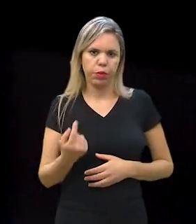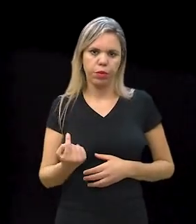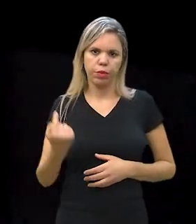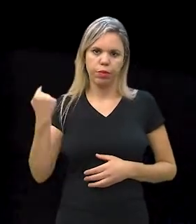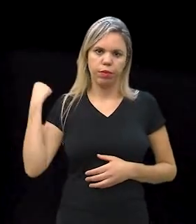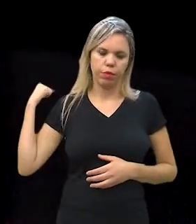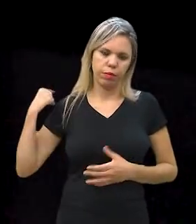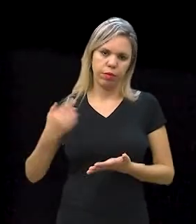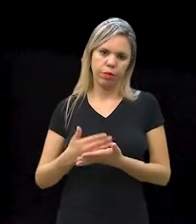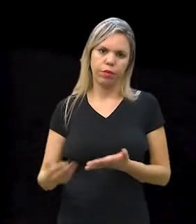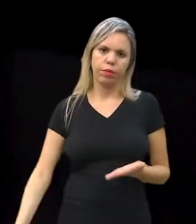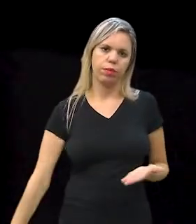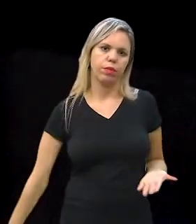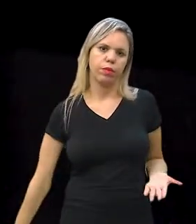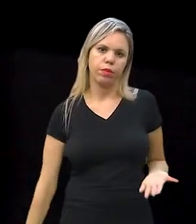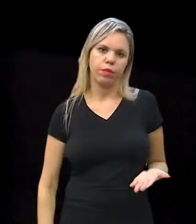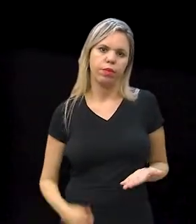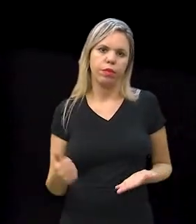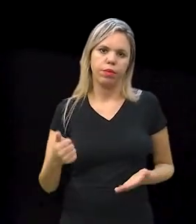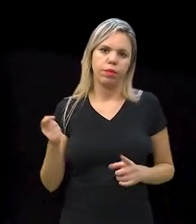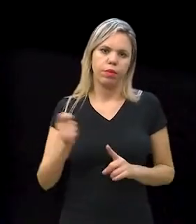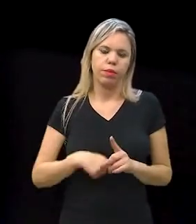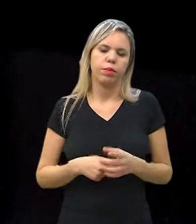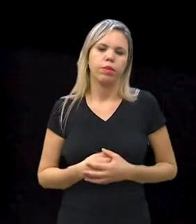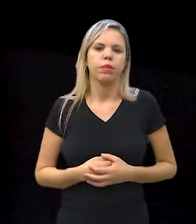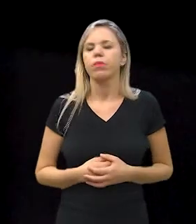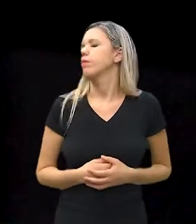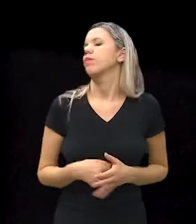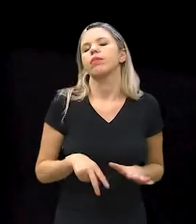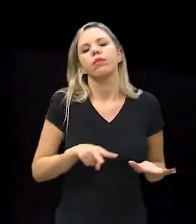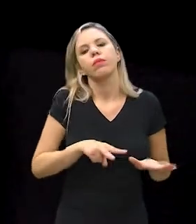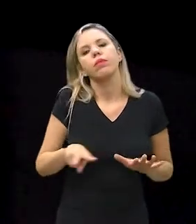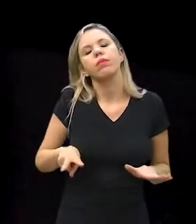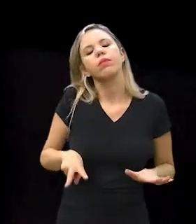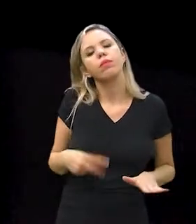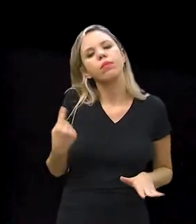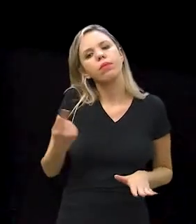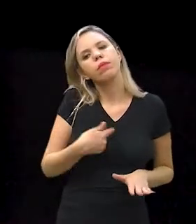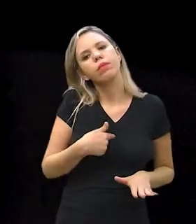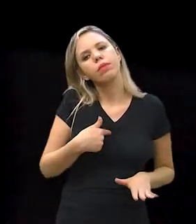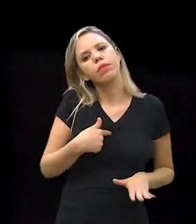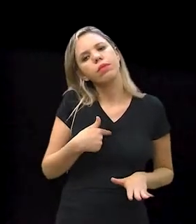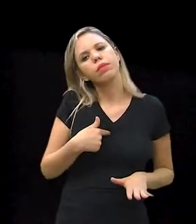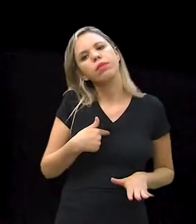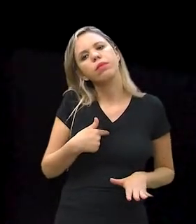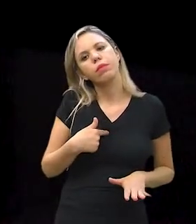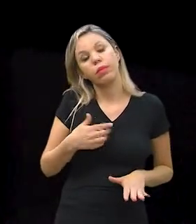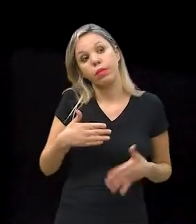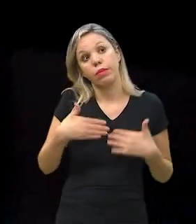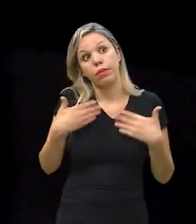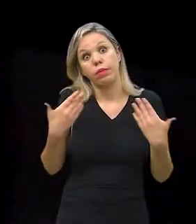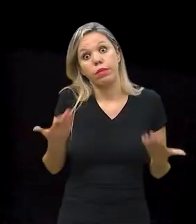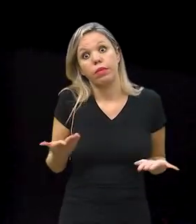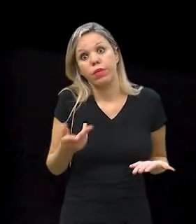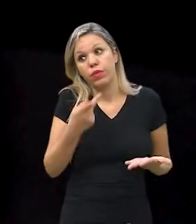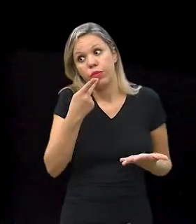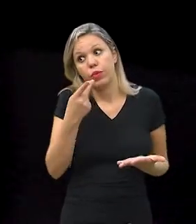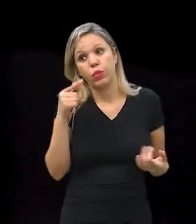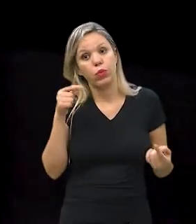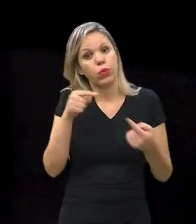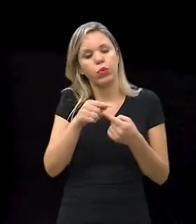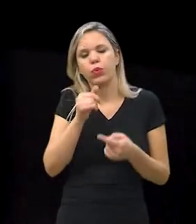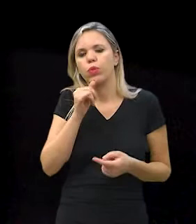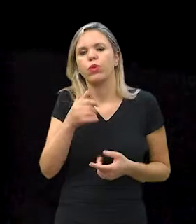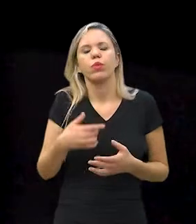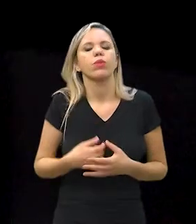primeiro, vamos falar do ano passado, quando tudo começou, né? O primeiro mês, a primeira semana, a gente estava um pouco